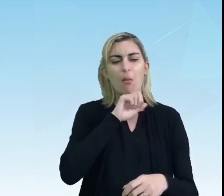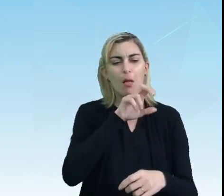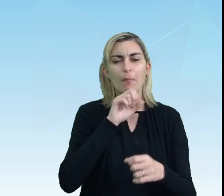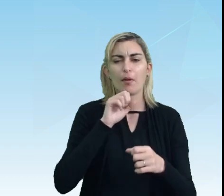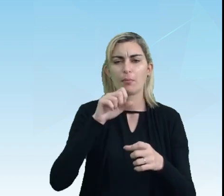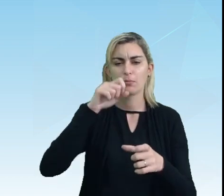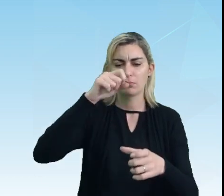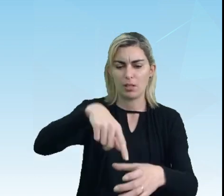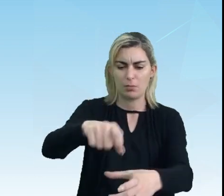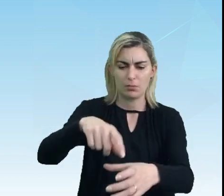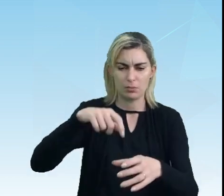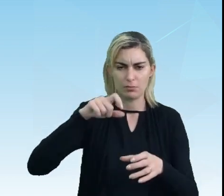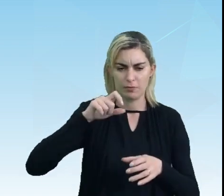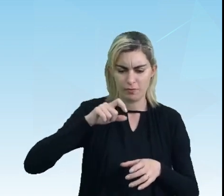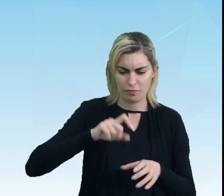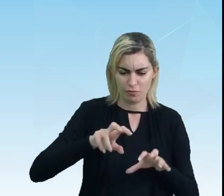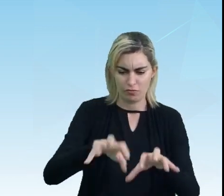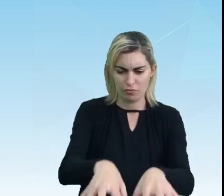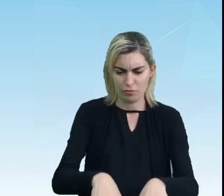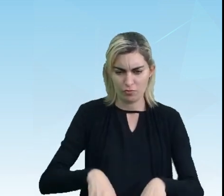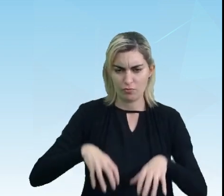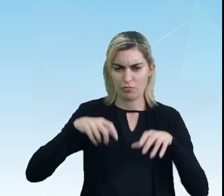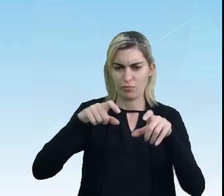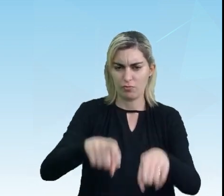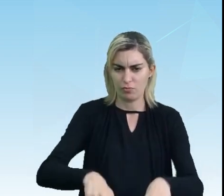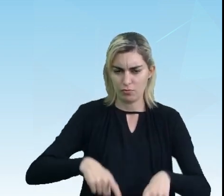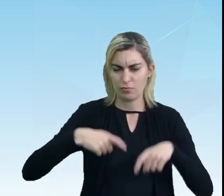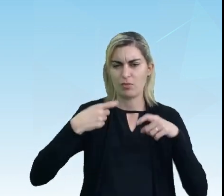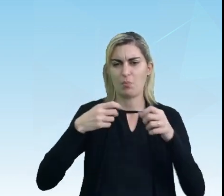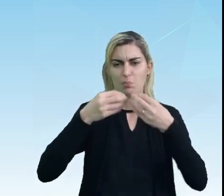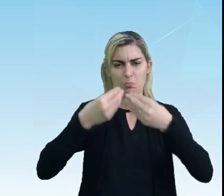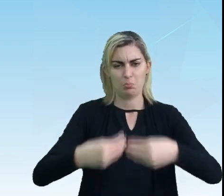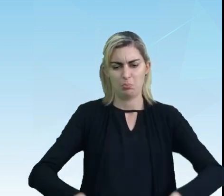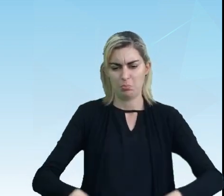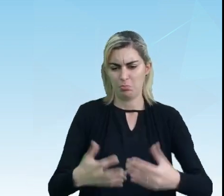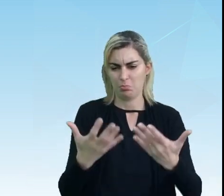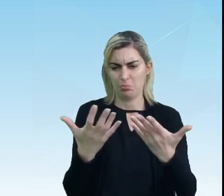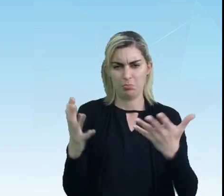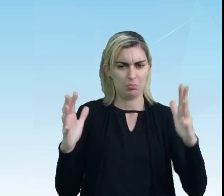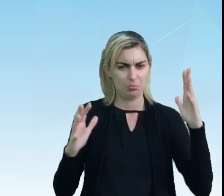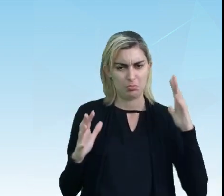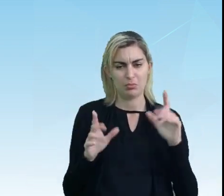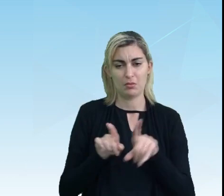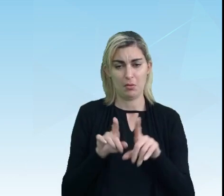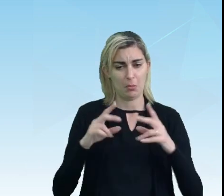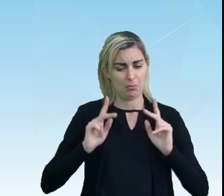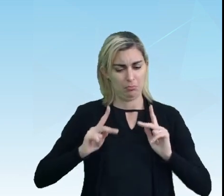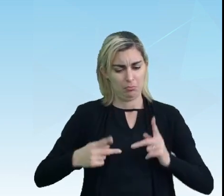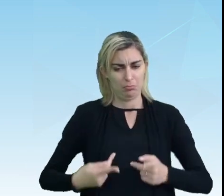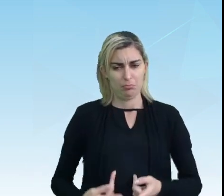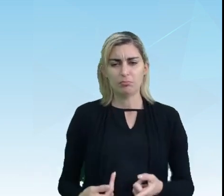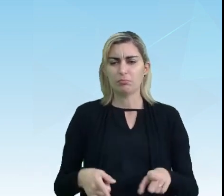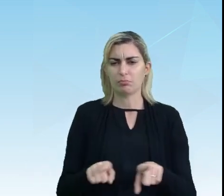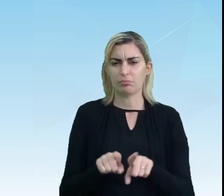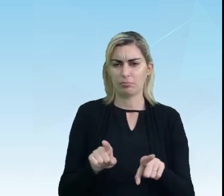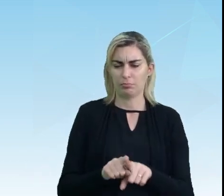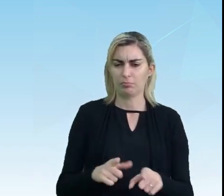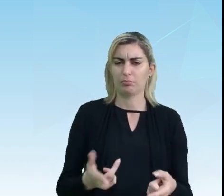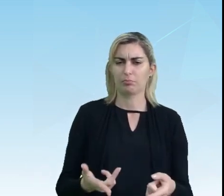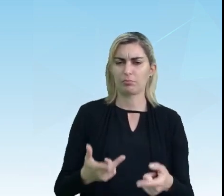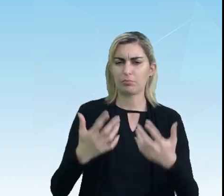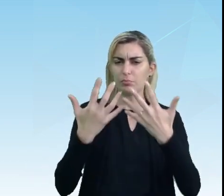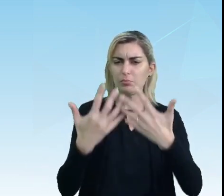canto, sem saber o que vai afetar o meio ambiente e também ao ser humano. E ainda privatizações de